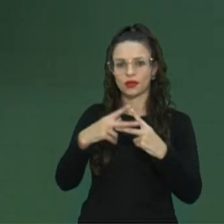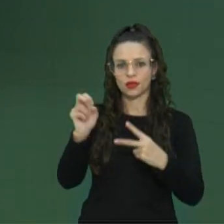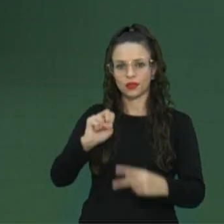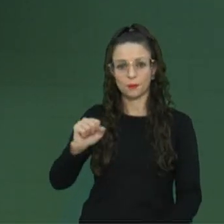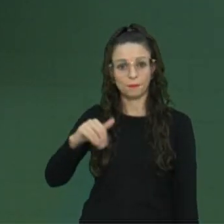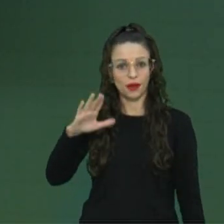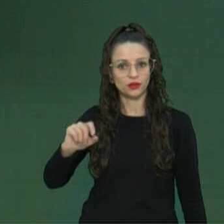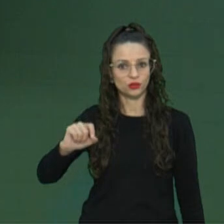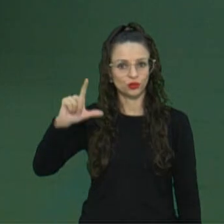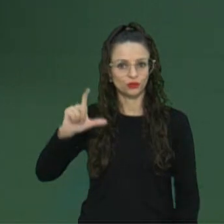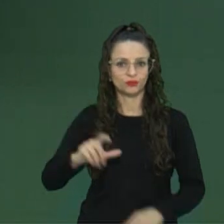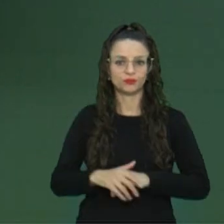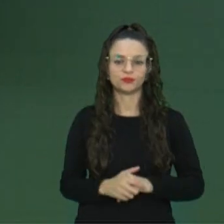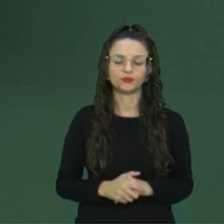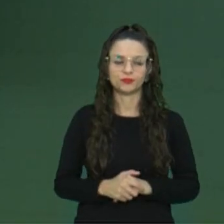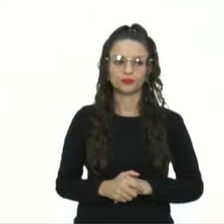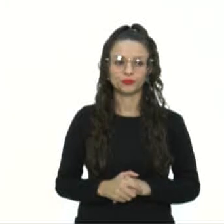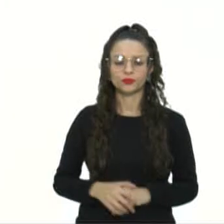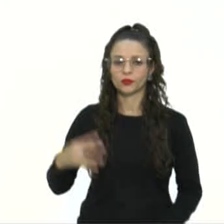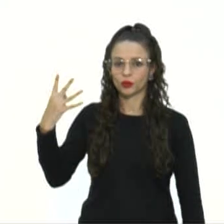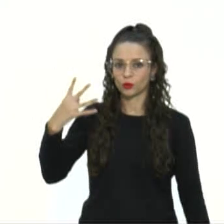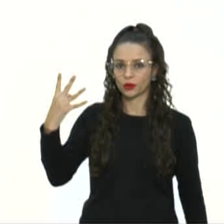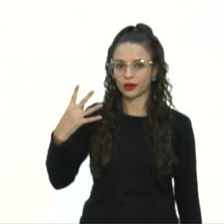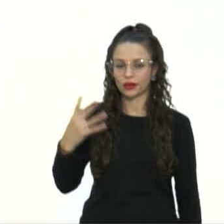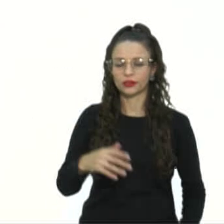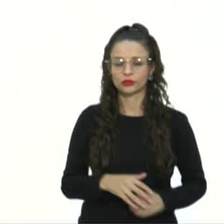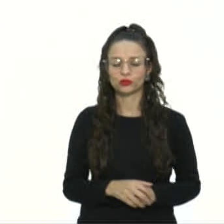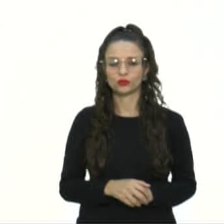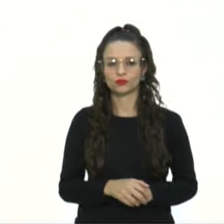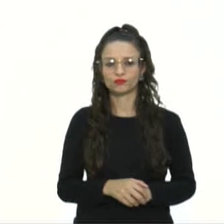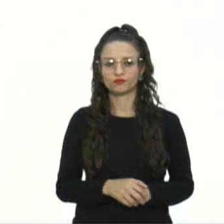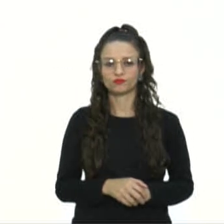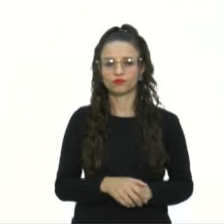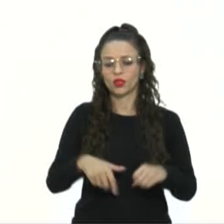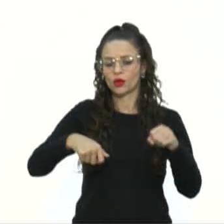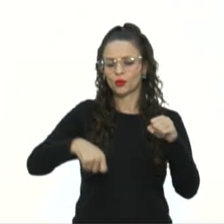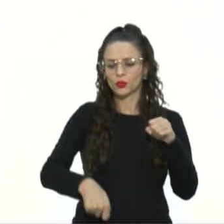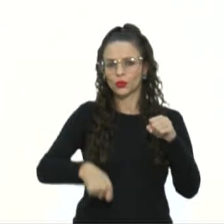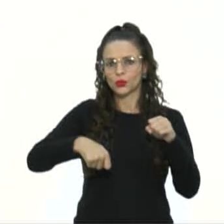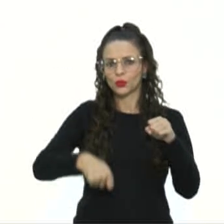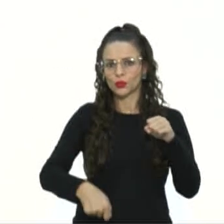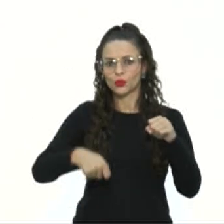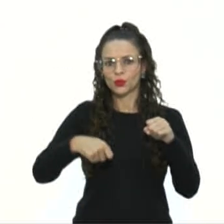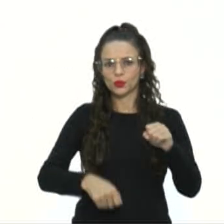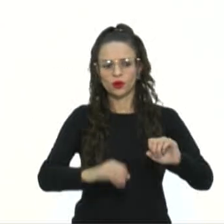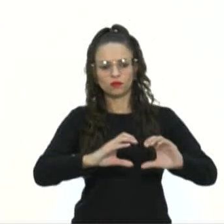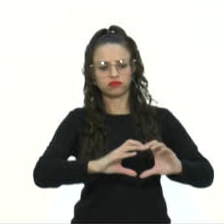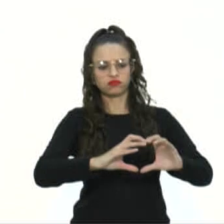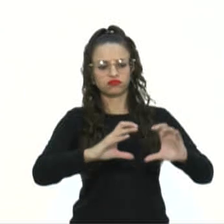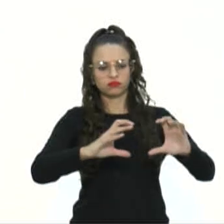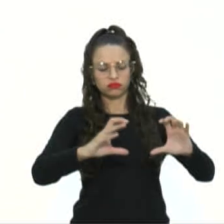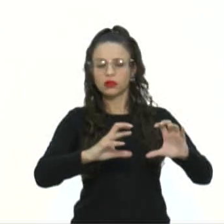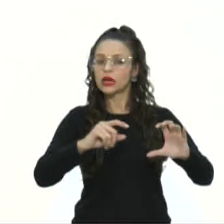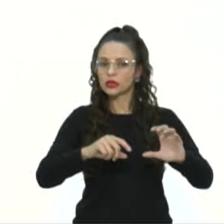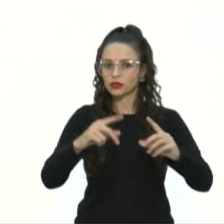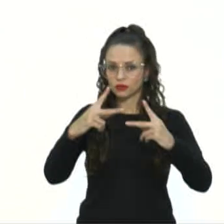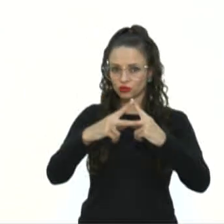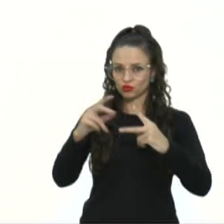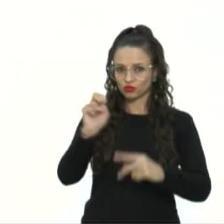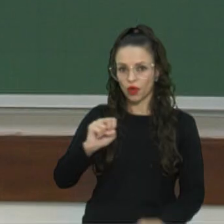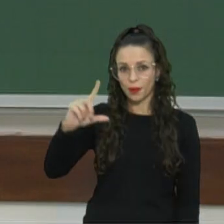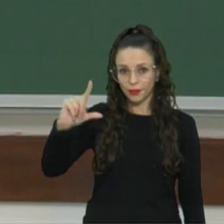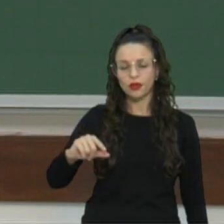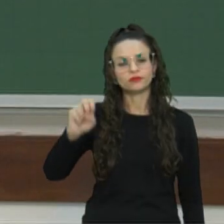também. 4. Ao bombearmos ar para encher um pneu, ocorre diminuição de entropia. Sim, pois